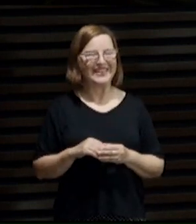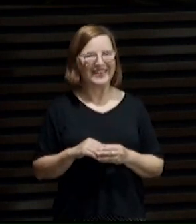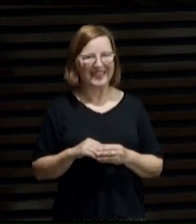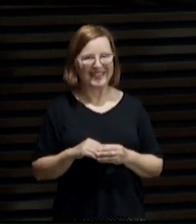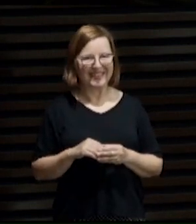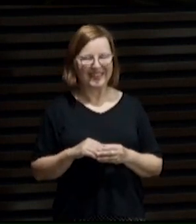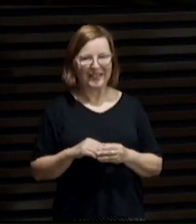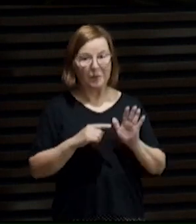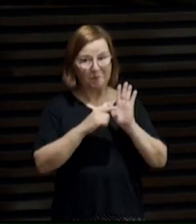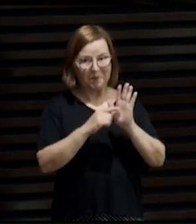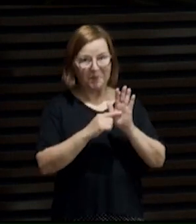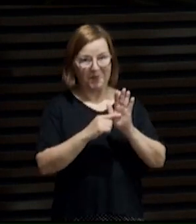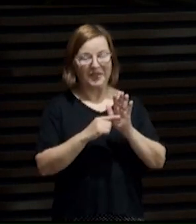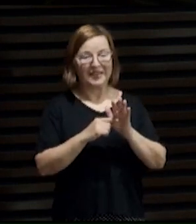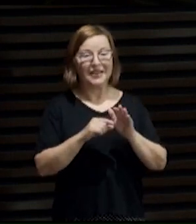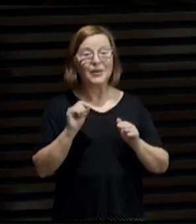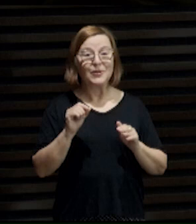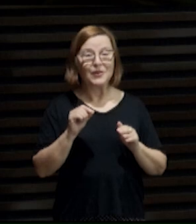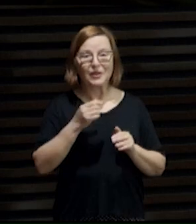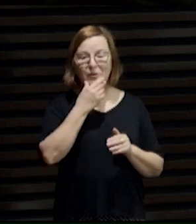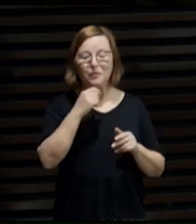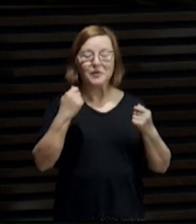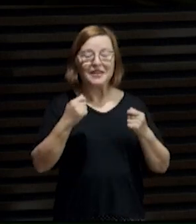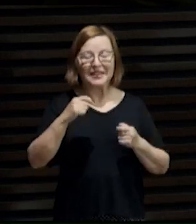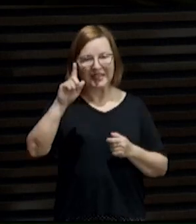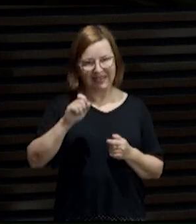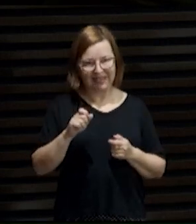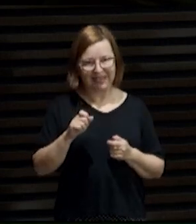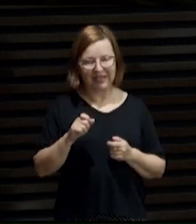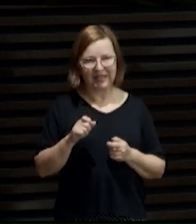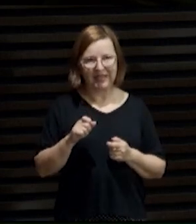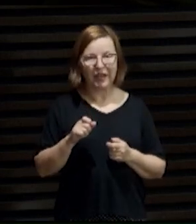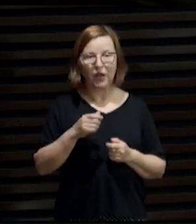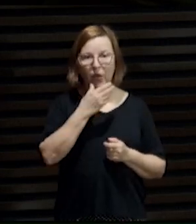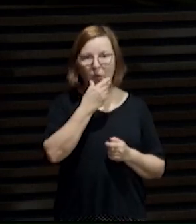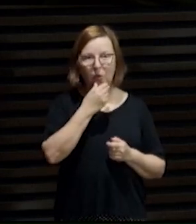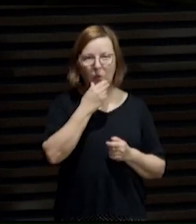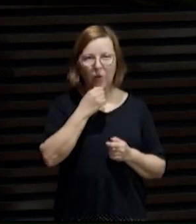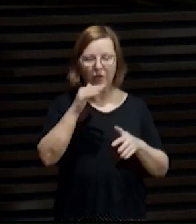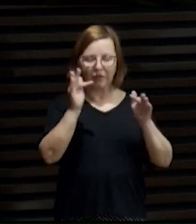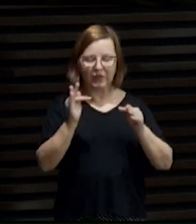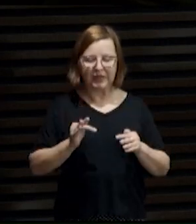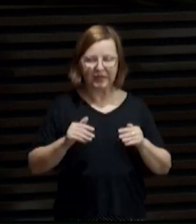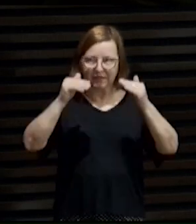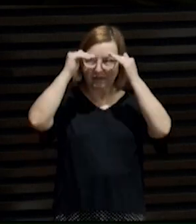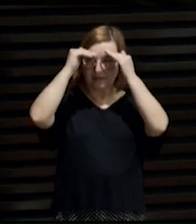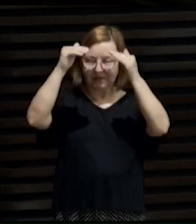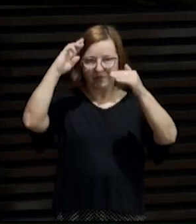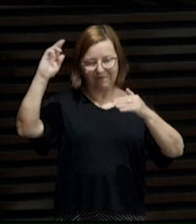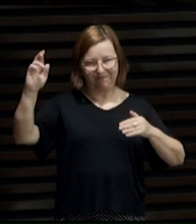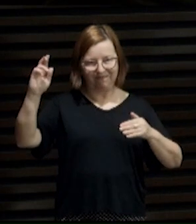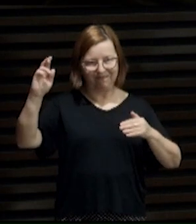homem seja. O homem bem-aventurado é o que teme ao Senhor. O que é temer ao Senhor? Andar nos